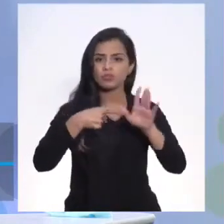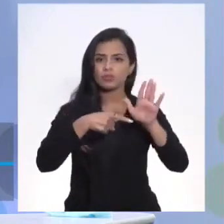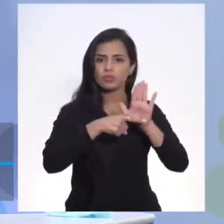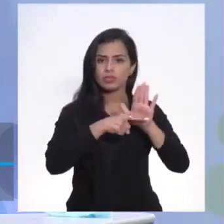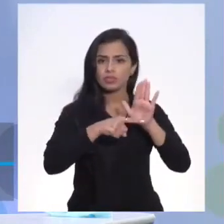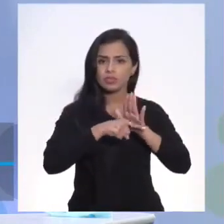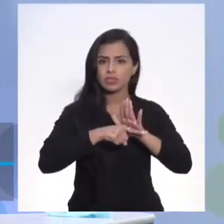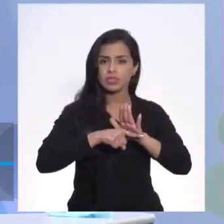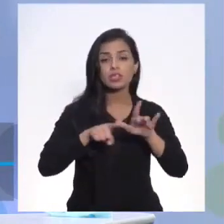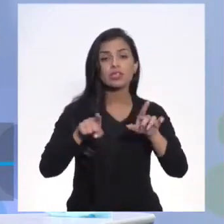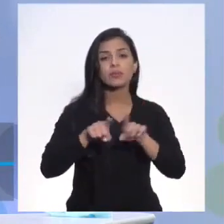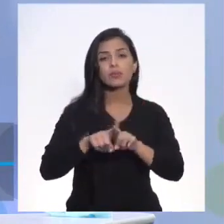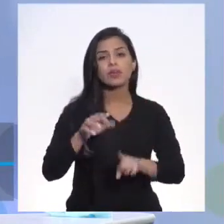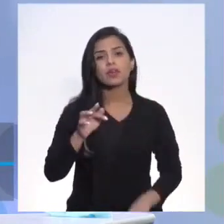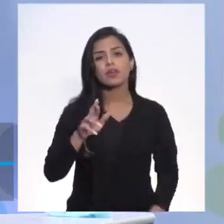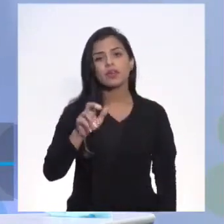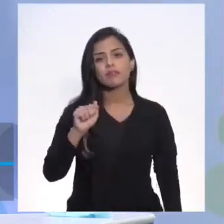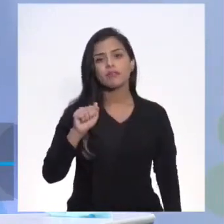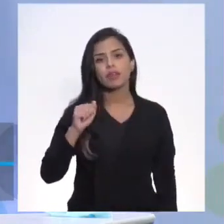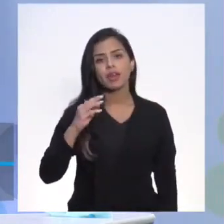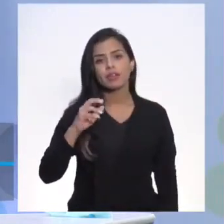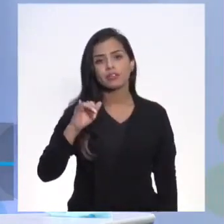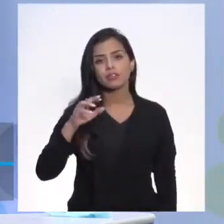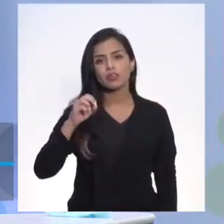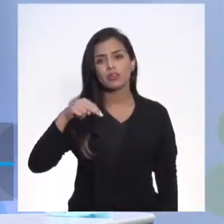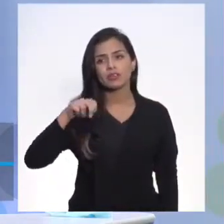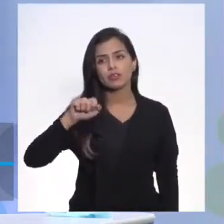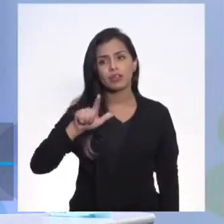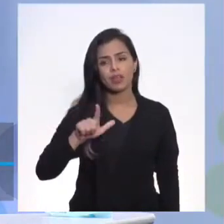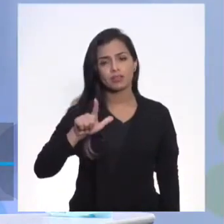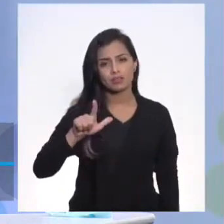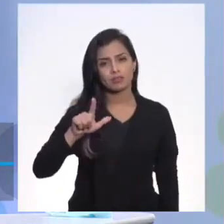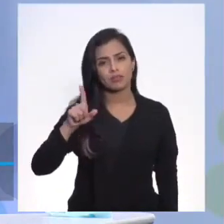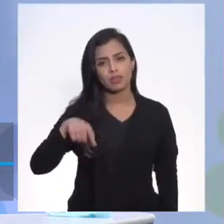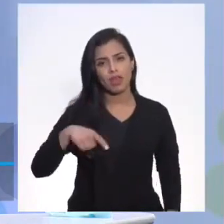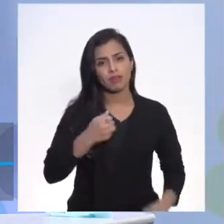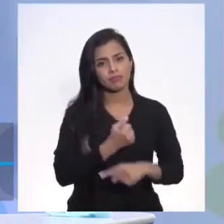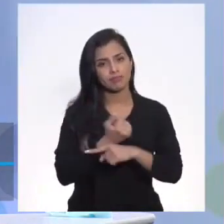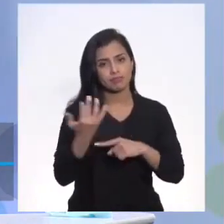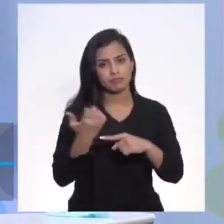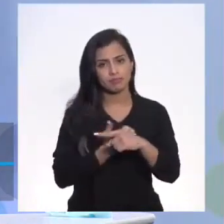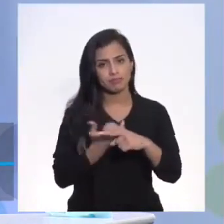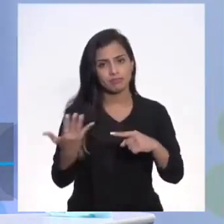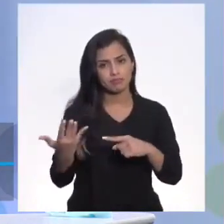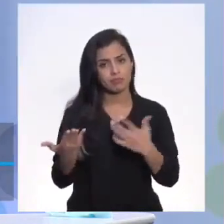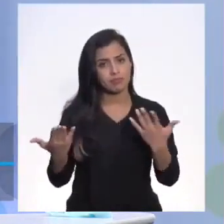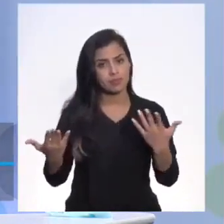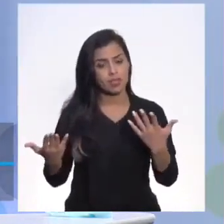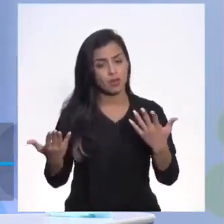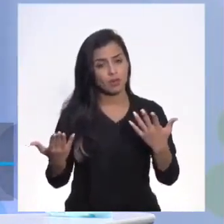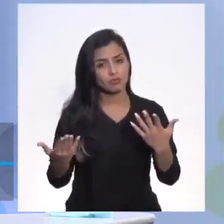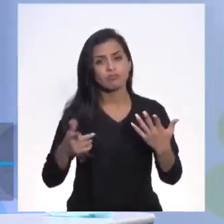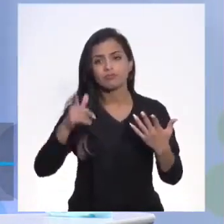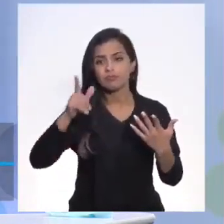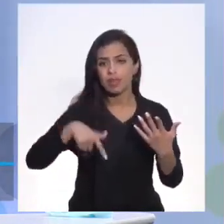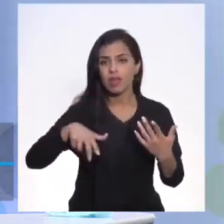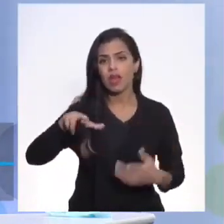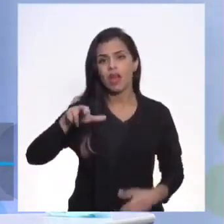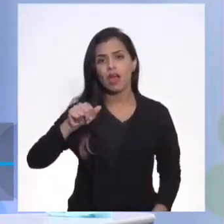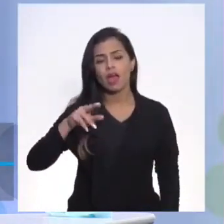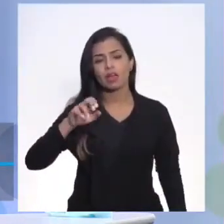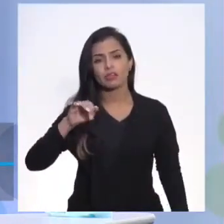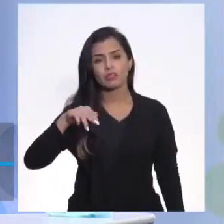os fracionários. Então, desses três, 2, com certeza absoluta, são